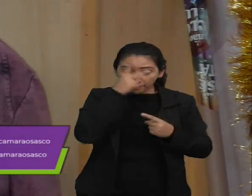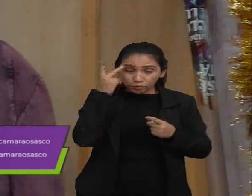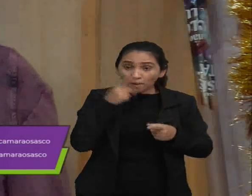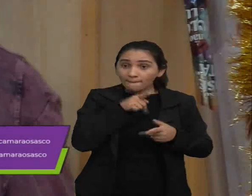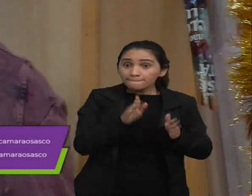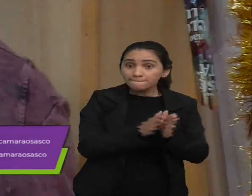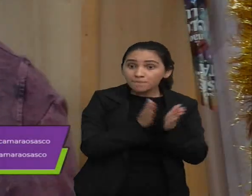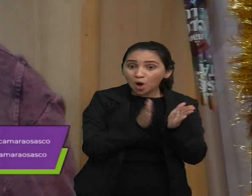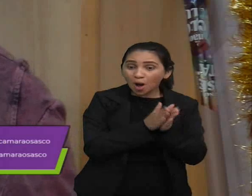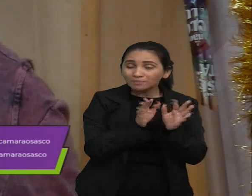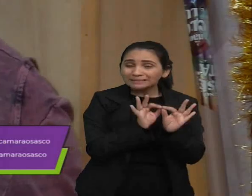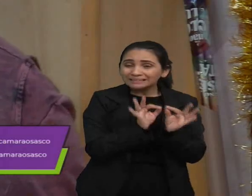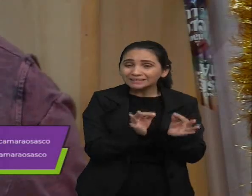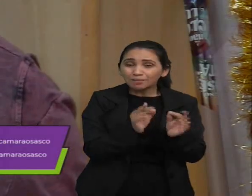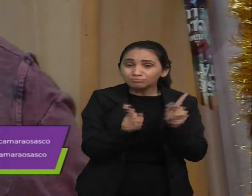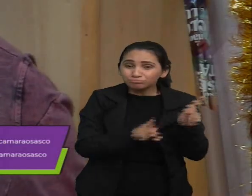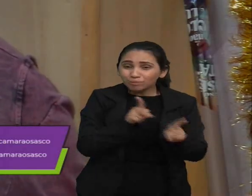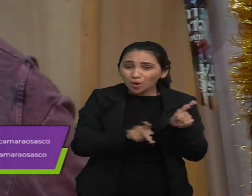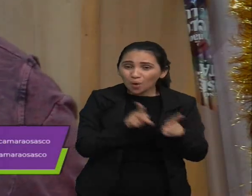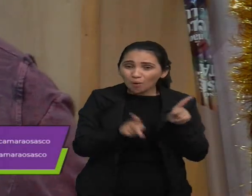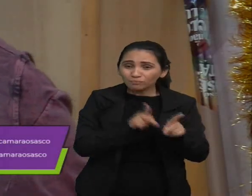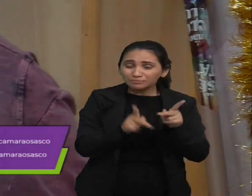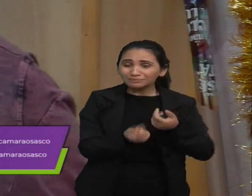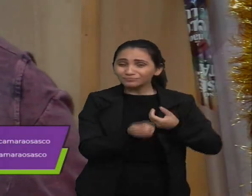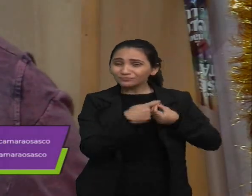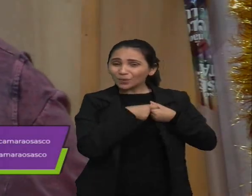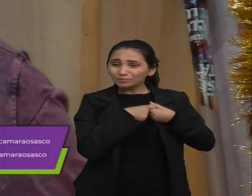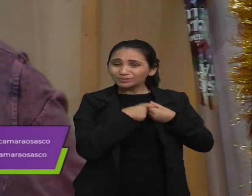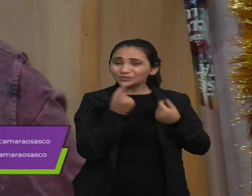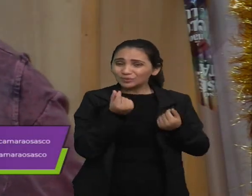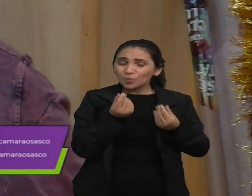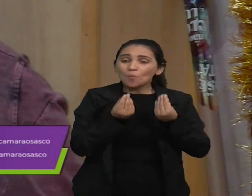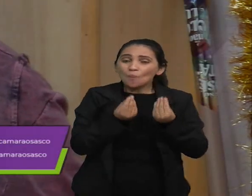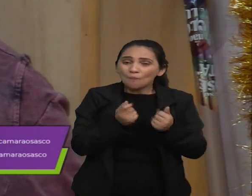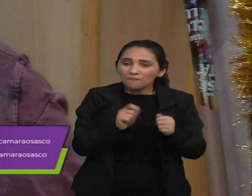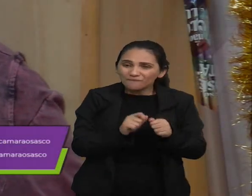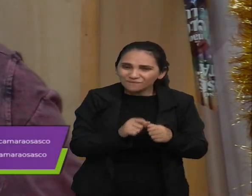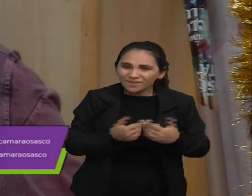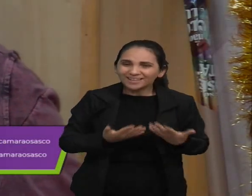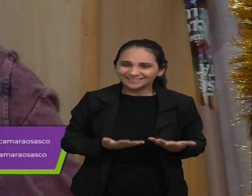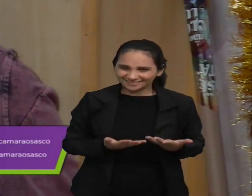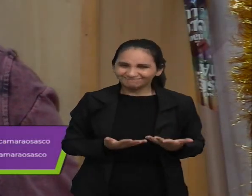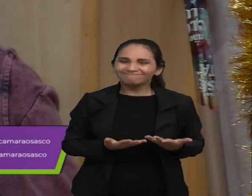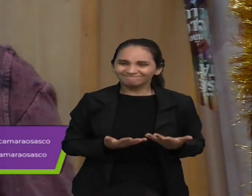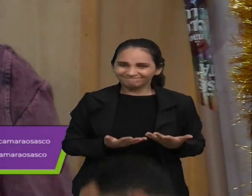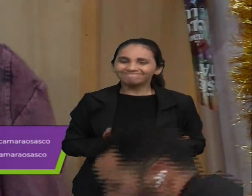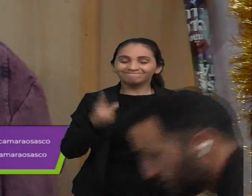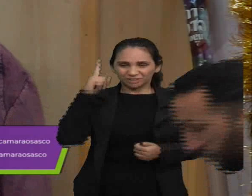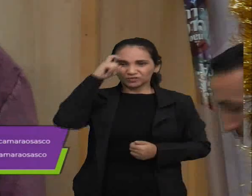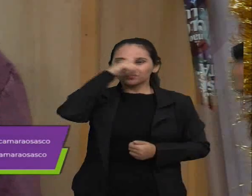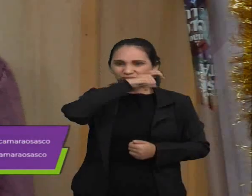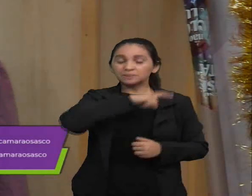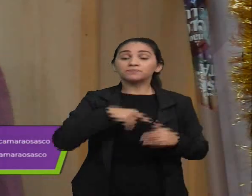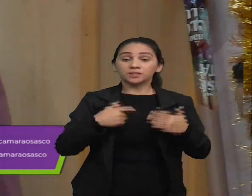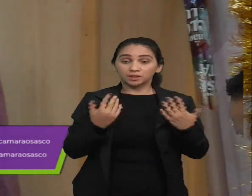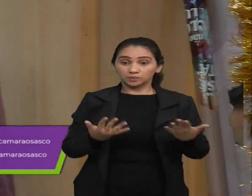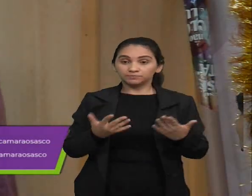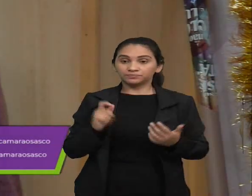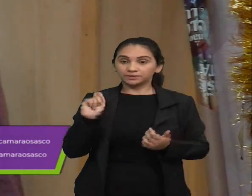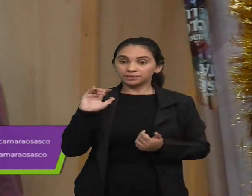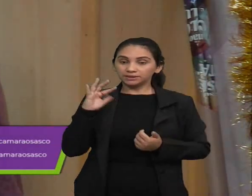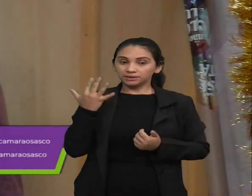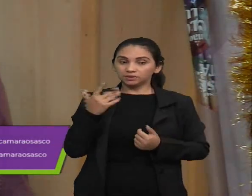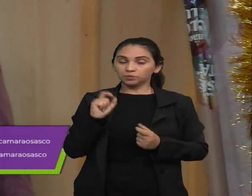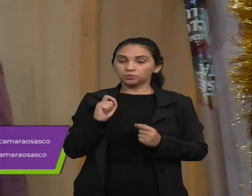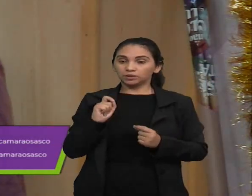da cidade aqui de Osasco e de todas as cidades que falta universalizar. Então, assim, o